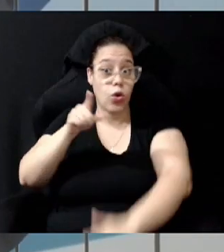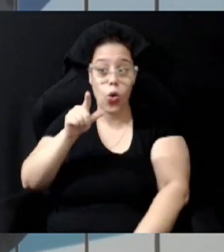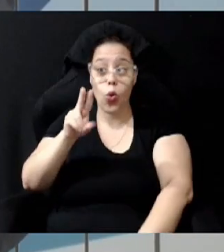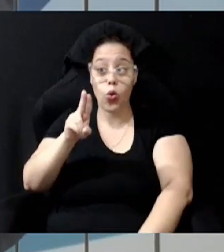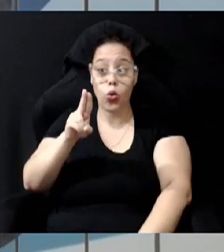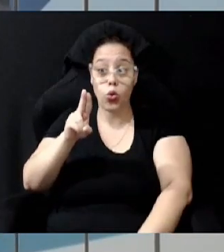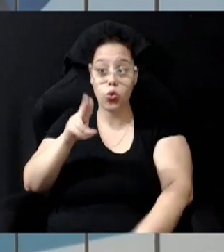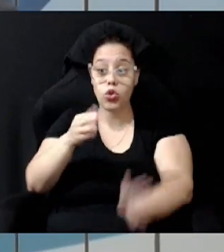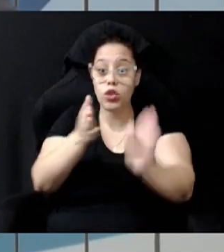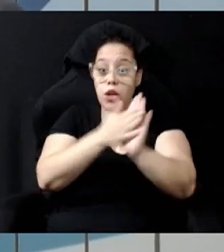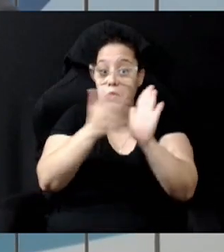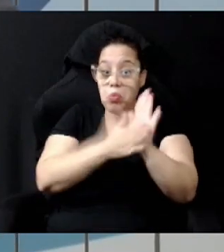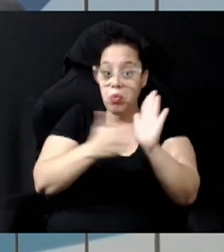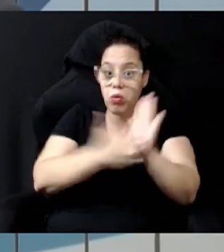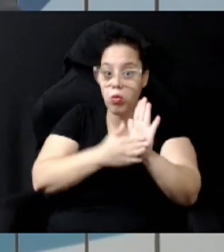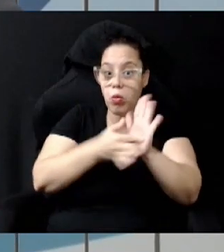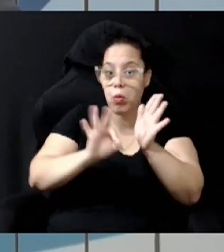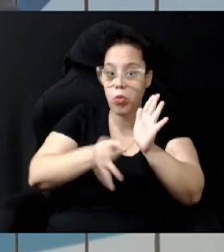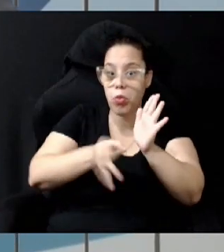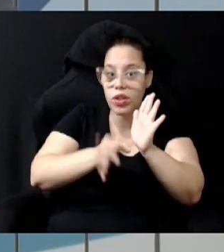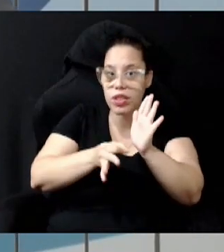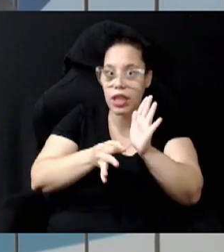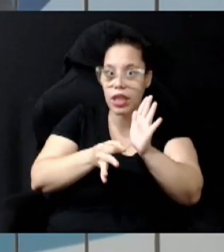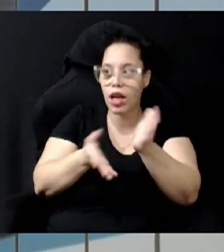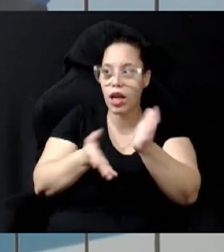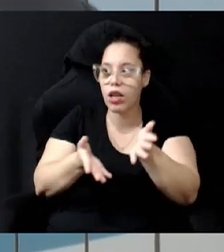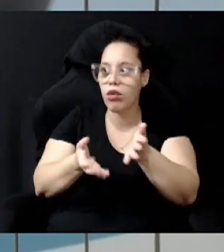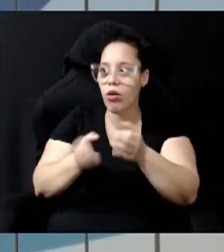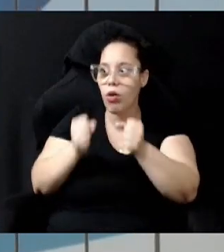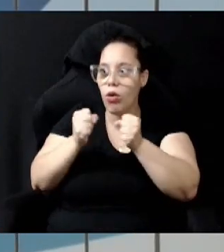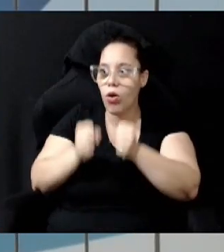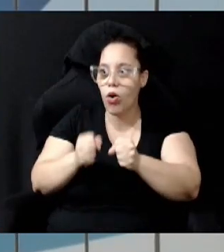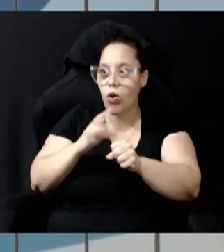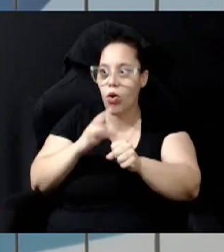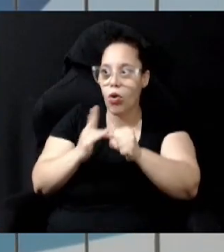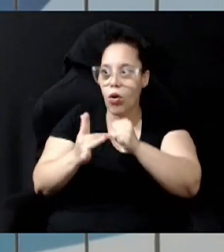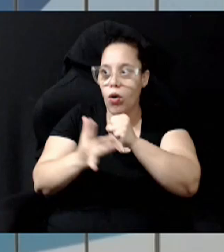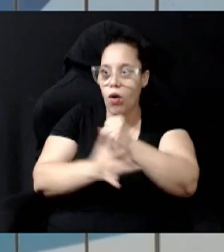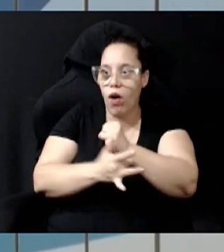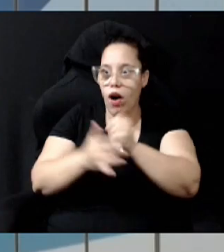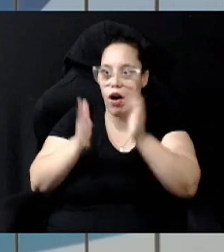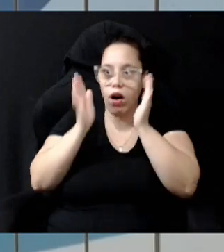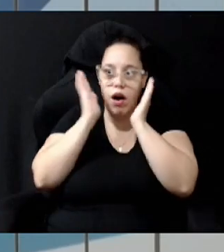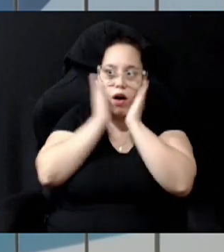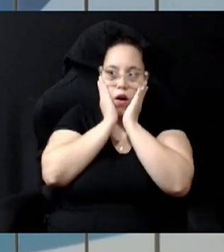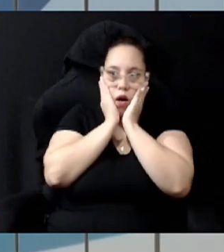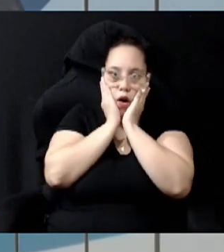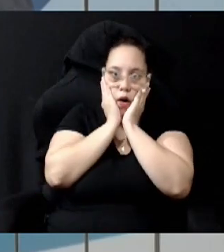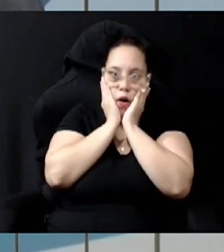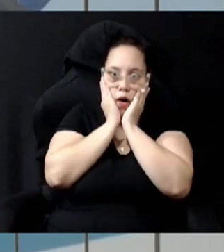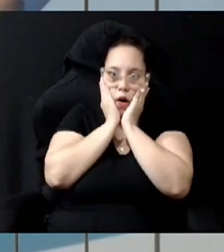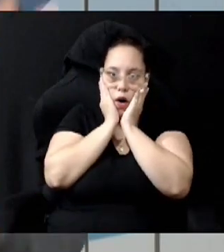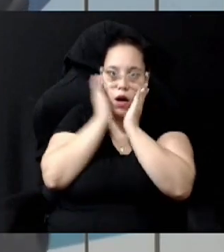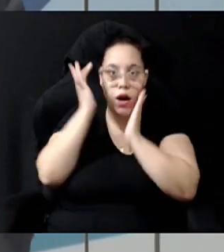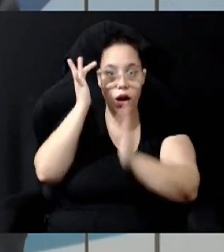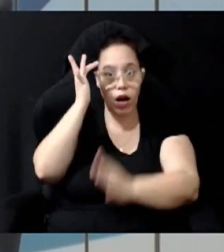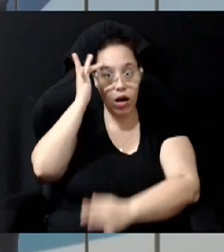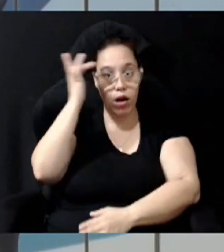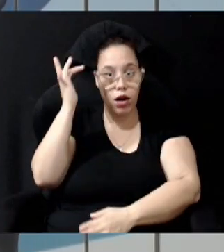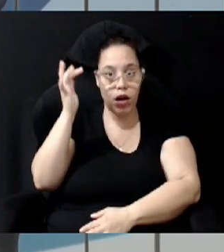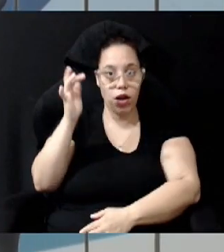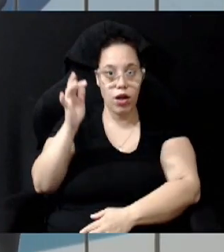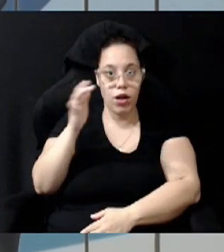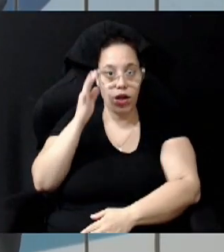Pensou? Hoje, com o poder das redes sociais, a dimensão que toma isso, Nossa. Amanhã cedo o Lu, vão estar comentando que o Lu foi